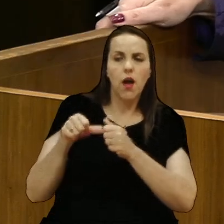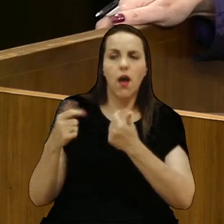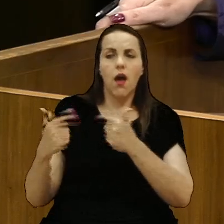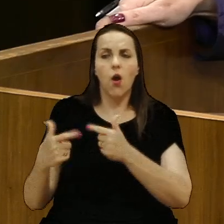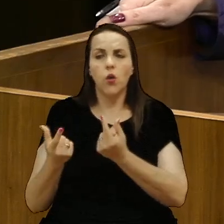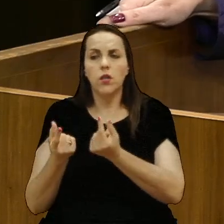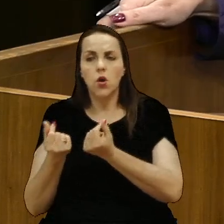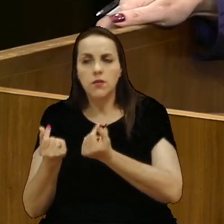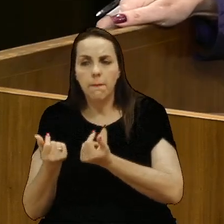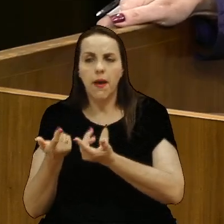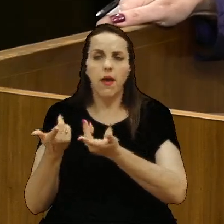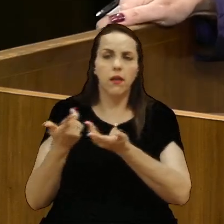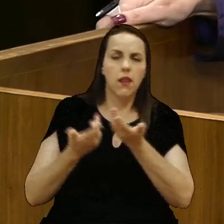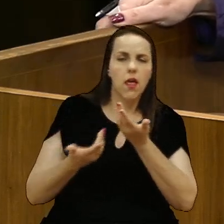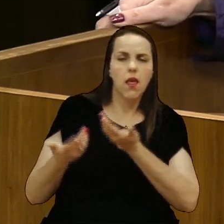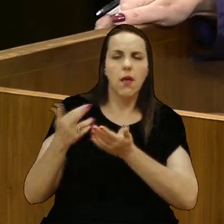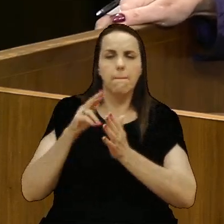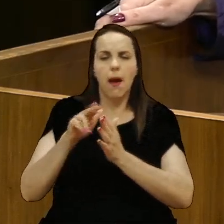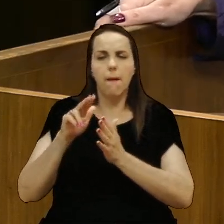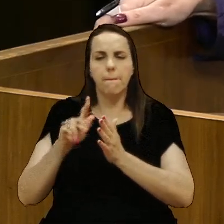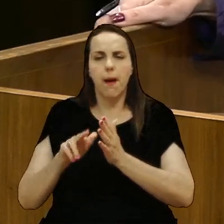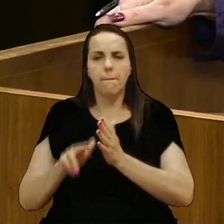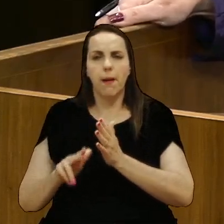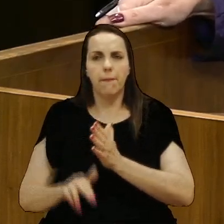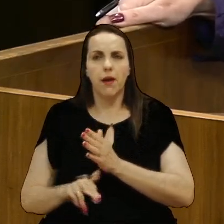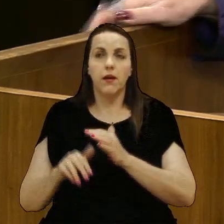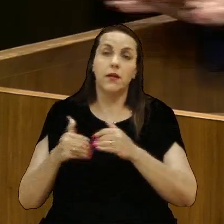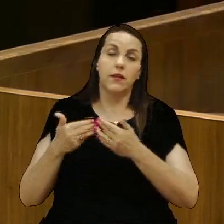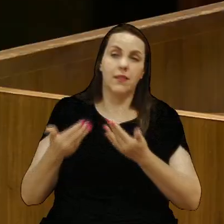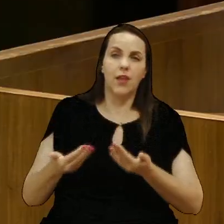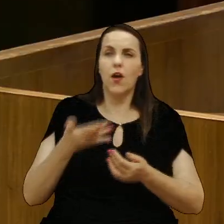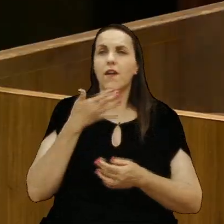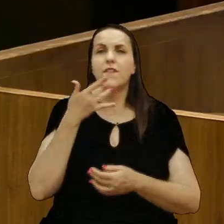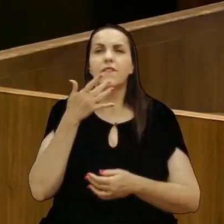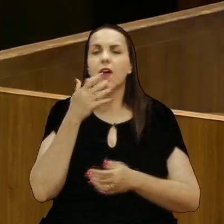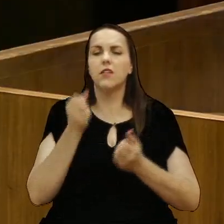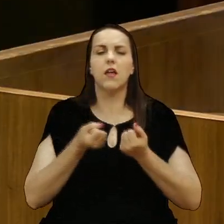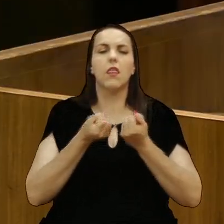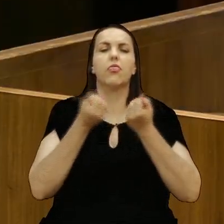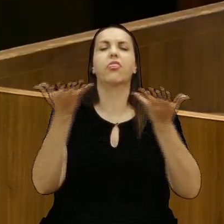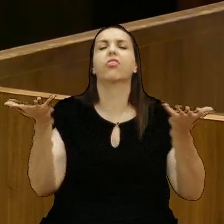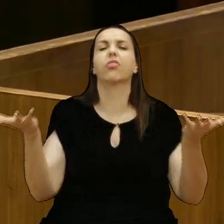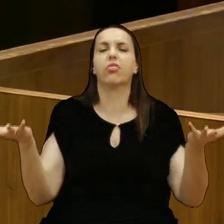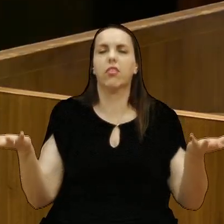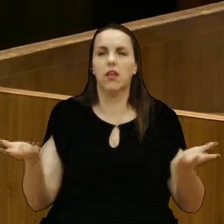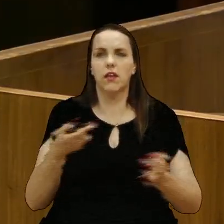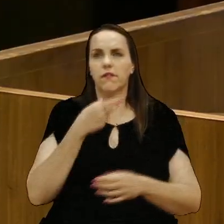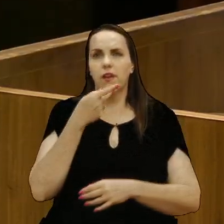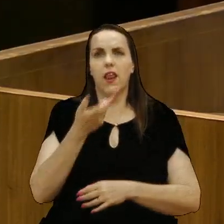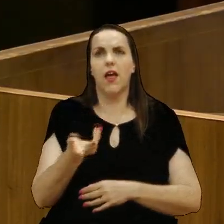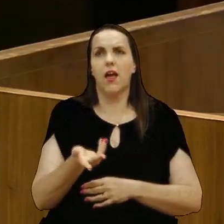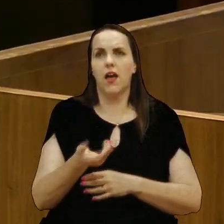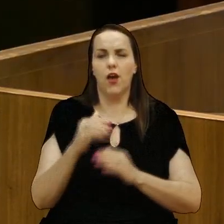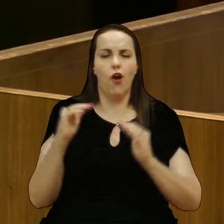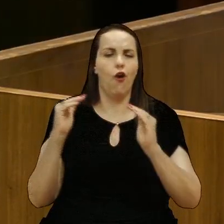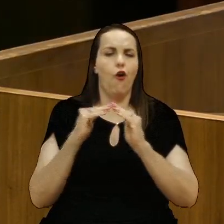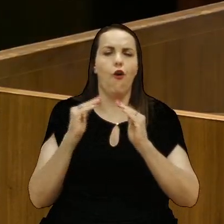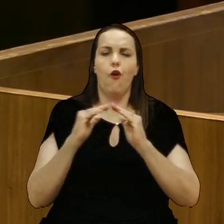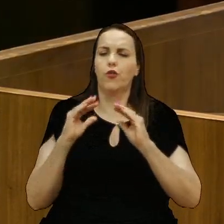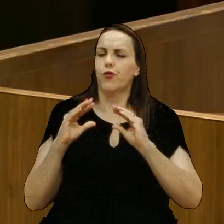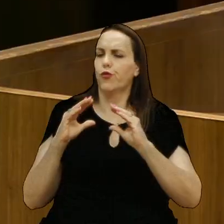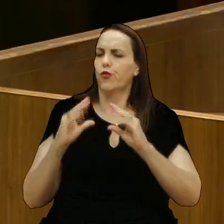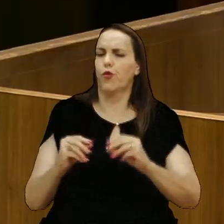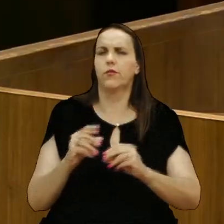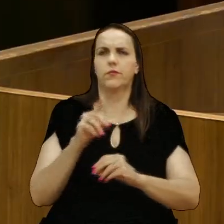vem o orçamento, etc, etc. Então, é muito fácil jogar palavras aos ventos, que eu concordo com todas